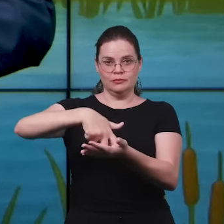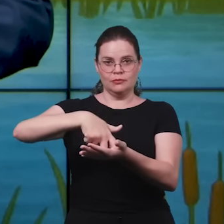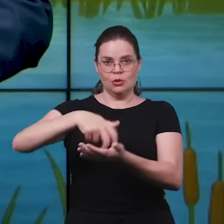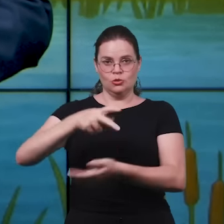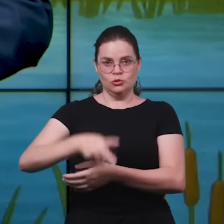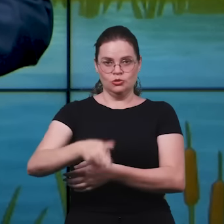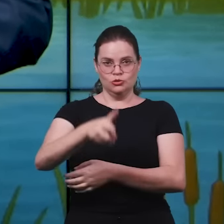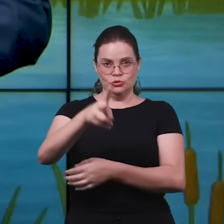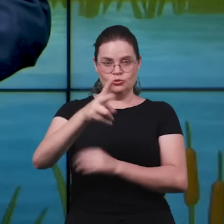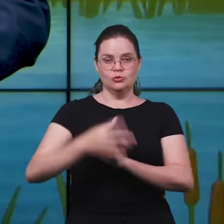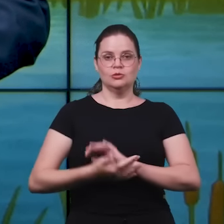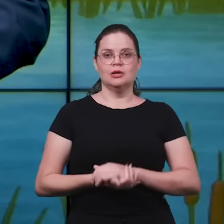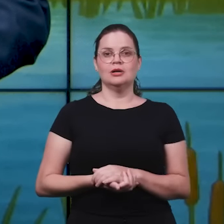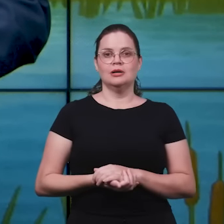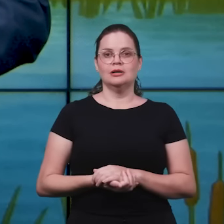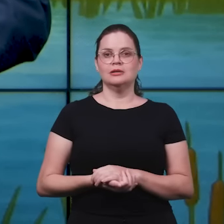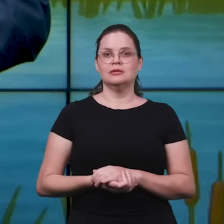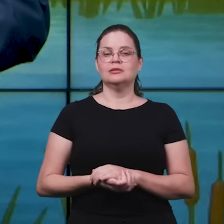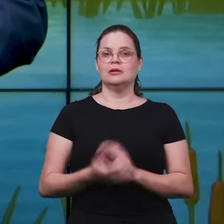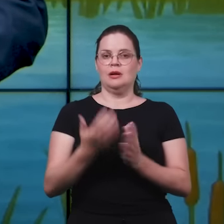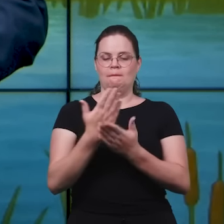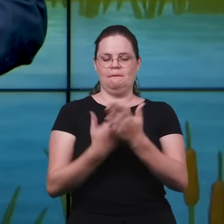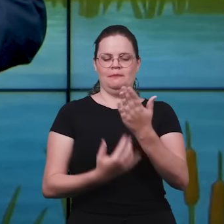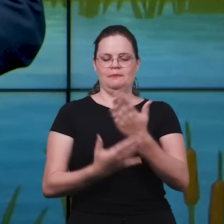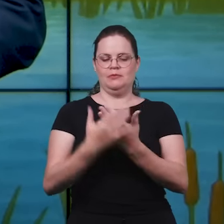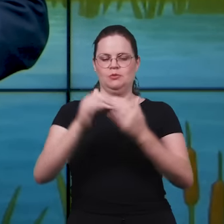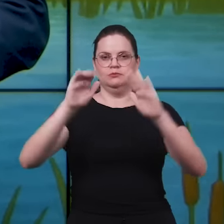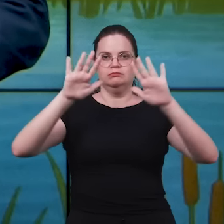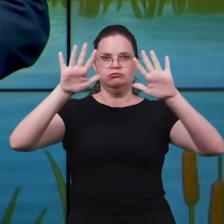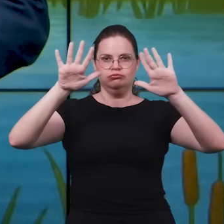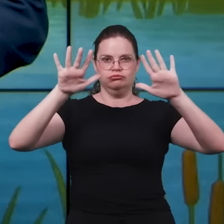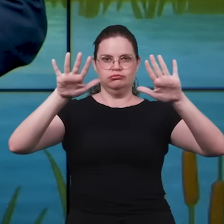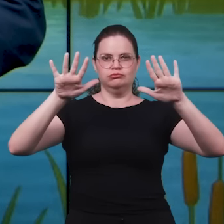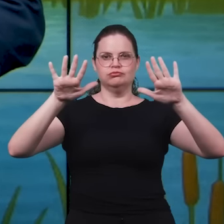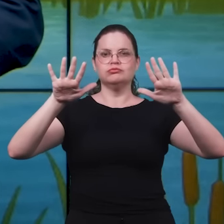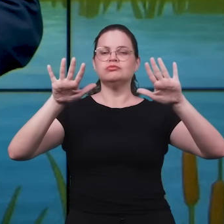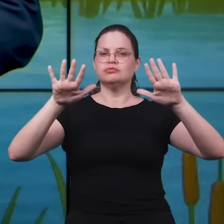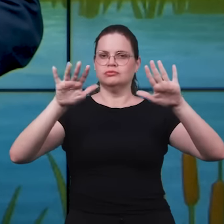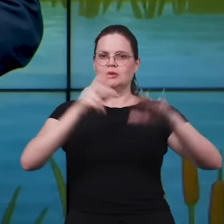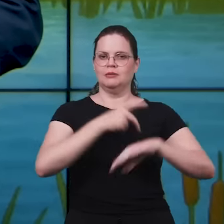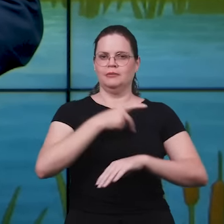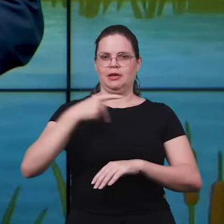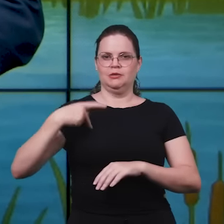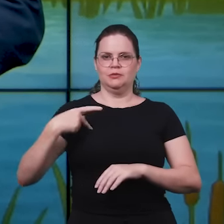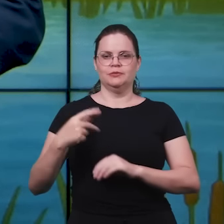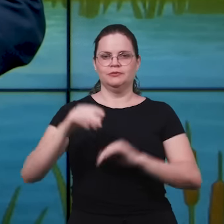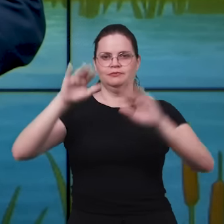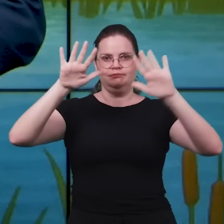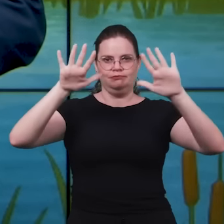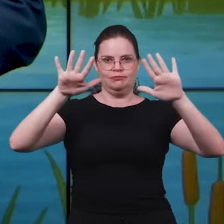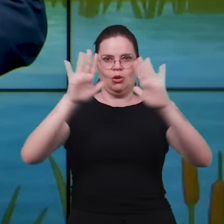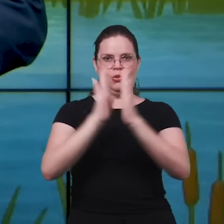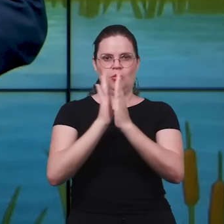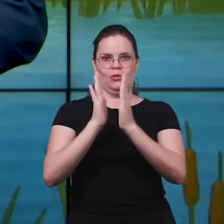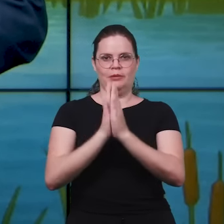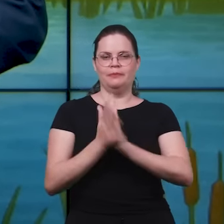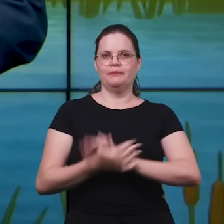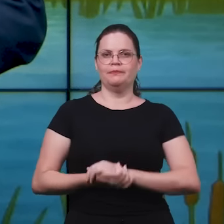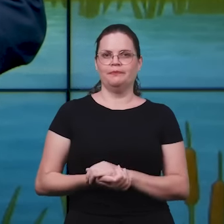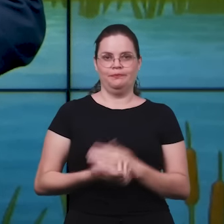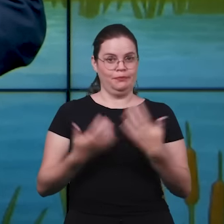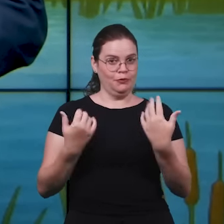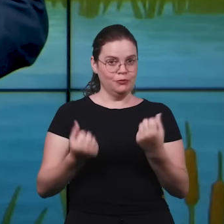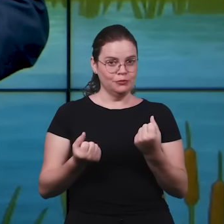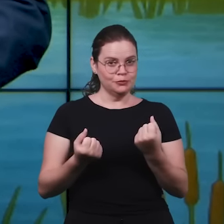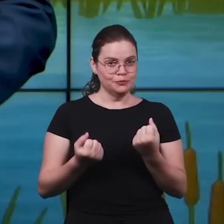Agora os intermediários que puderem, vão se colocar de joelhos para receberem a imposição de mãos.